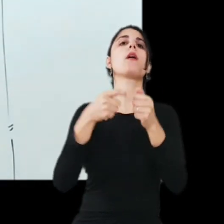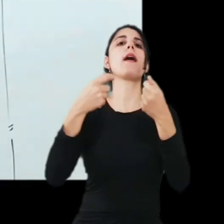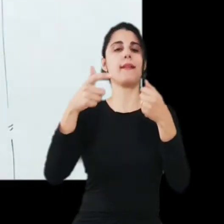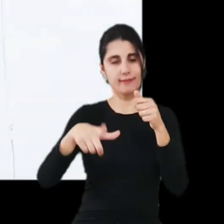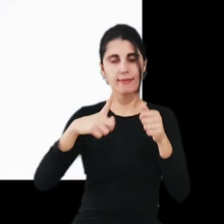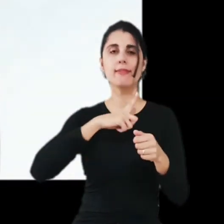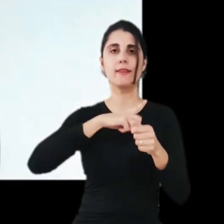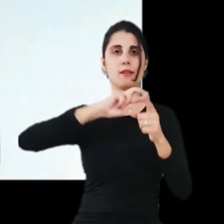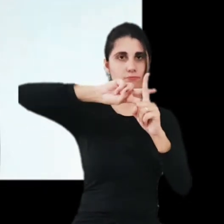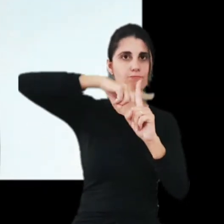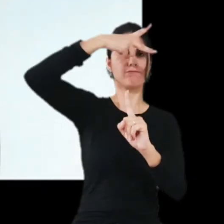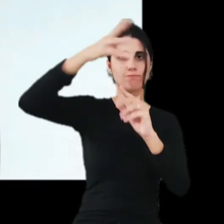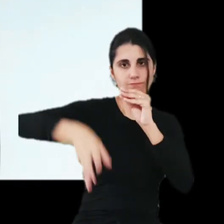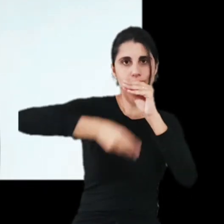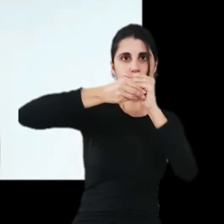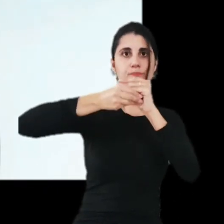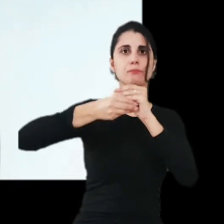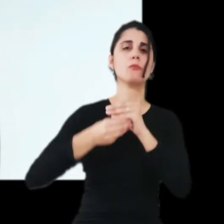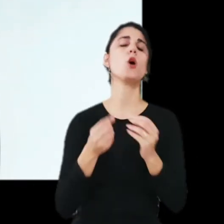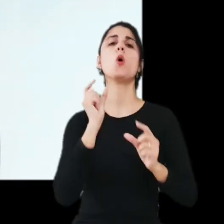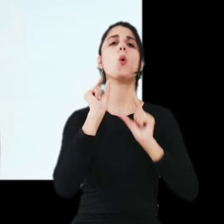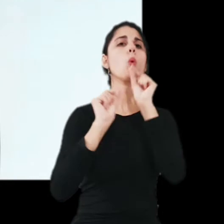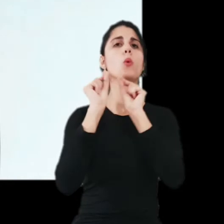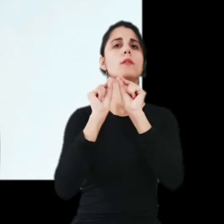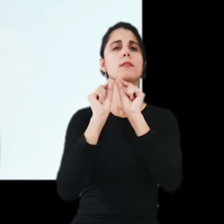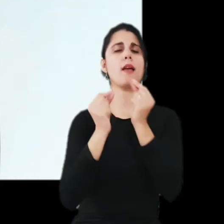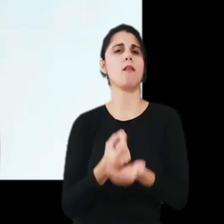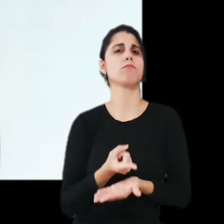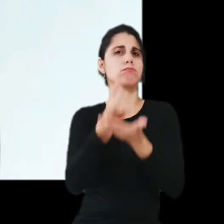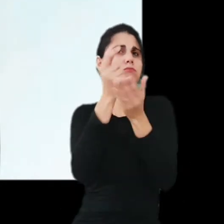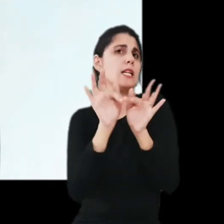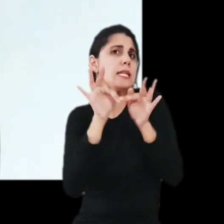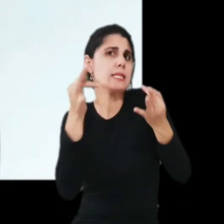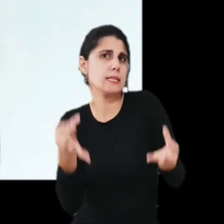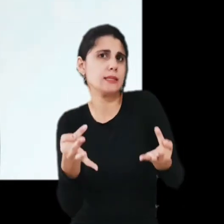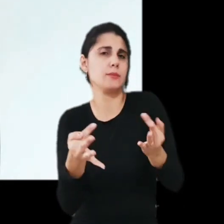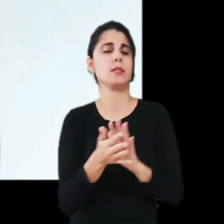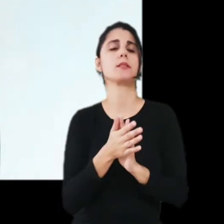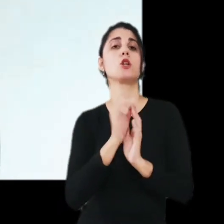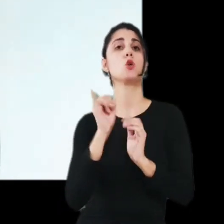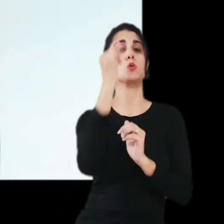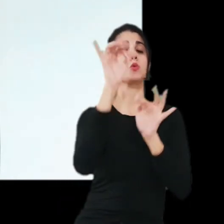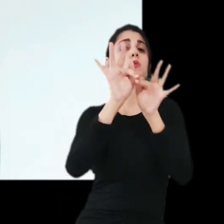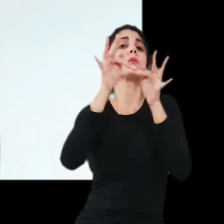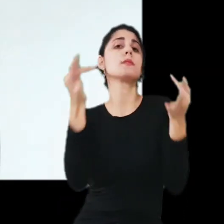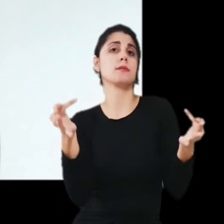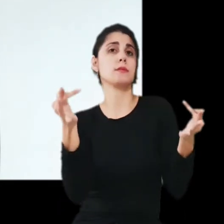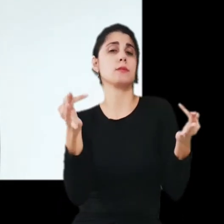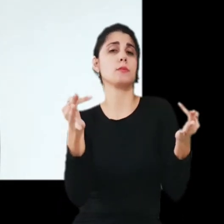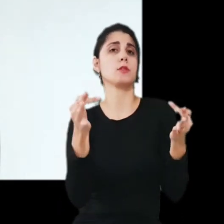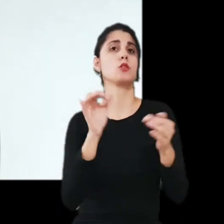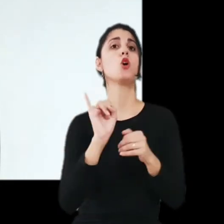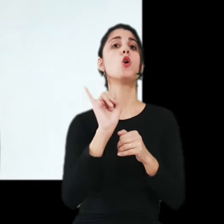ao capital. Capitalização simples. A fórmula principal do juro simples é